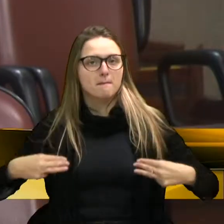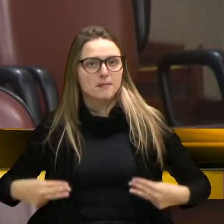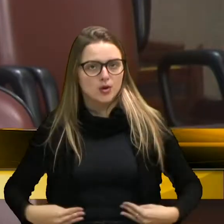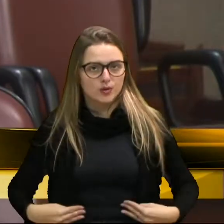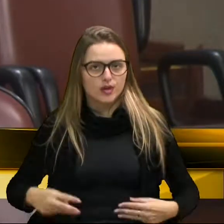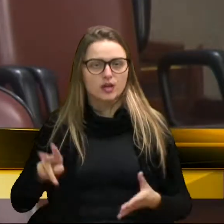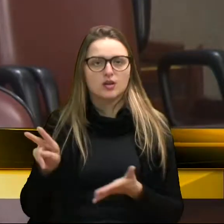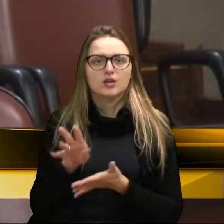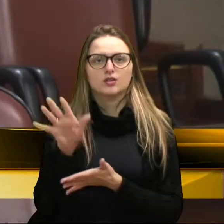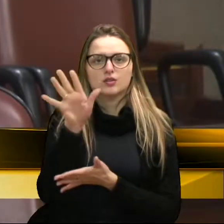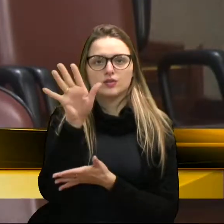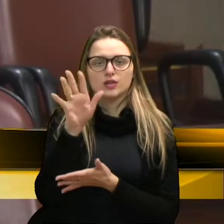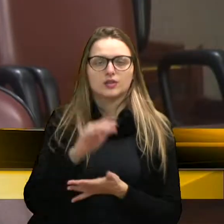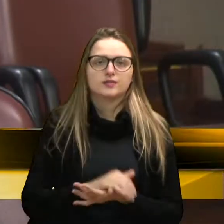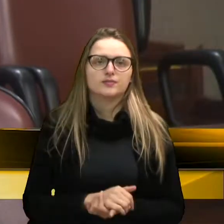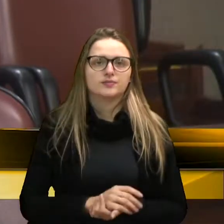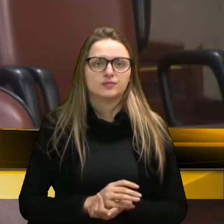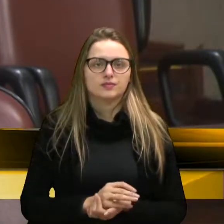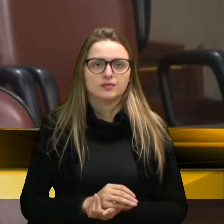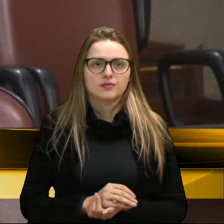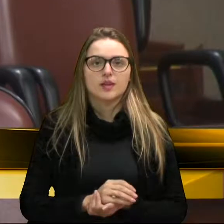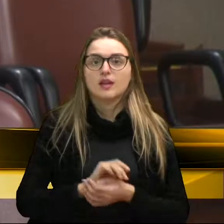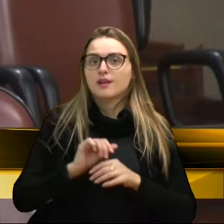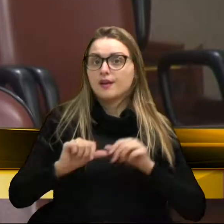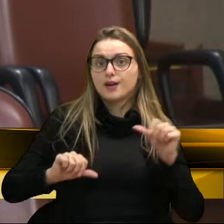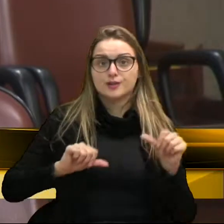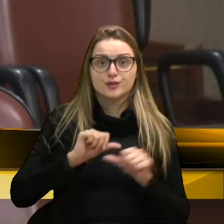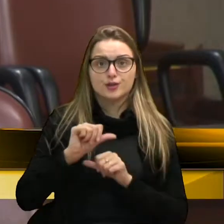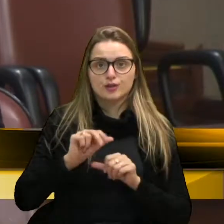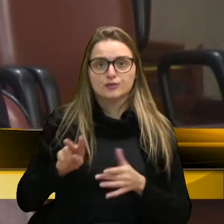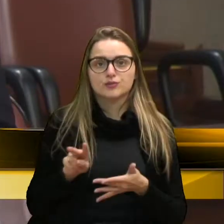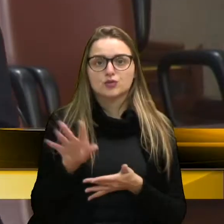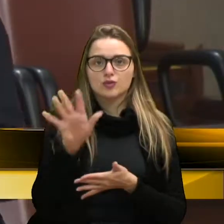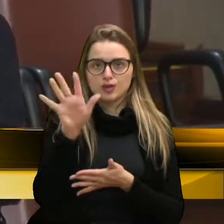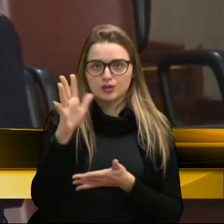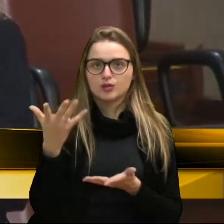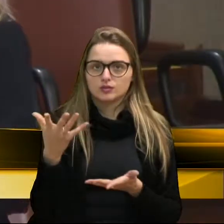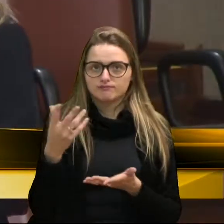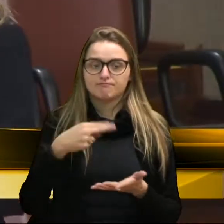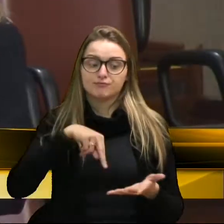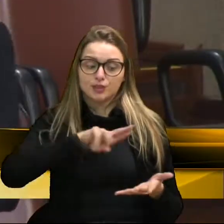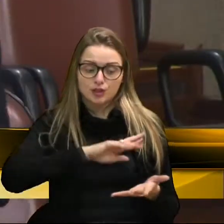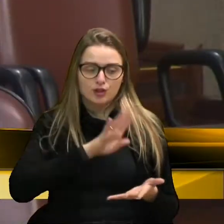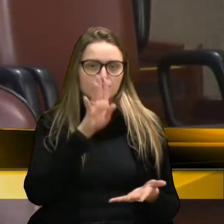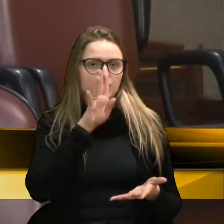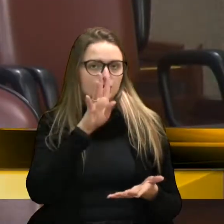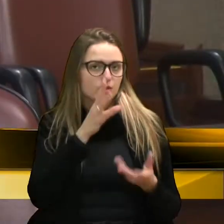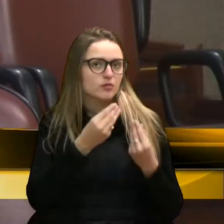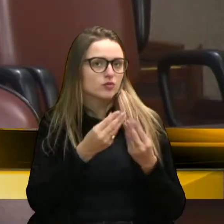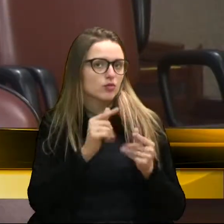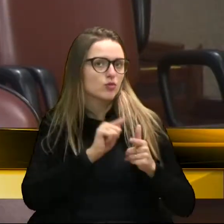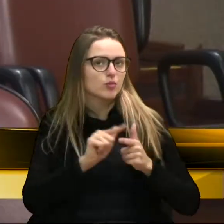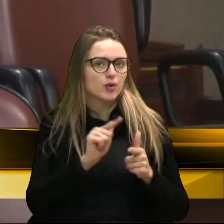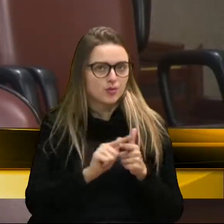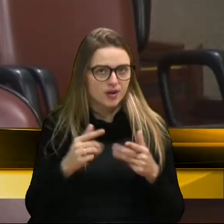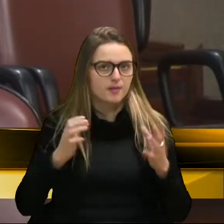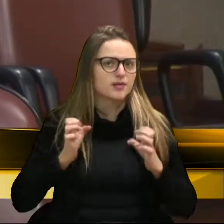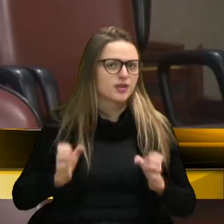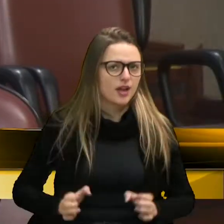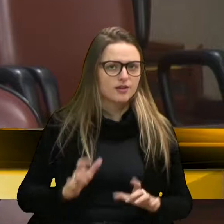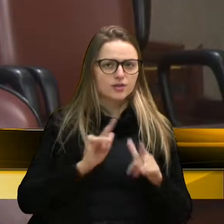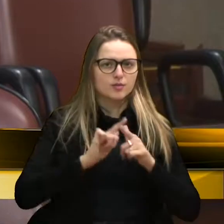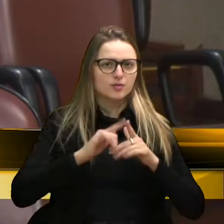valores morais. A inversão desses valores, a qual temos presenciado ultimamente, está ligada à ausência